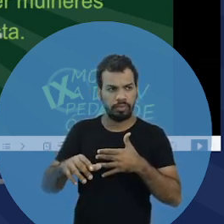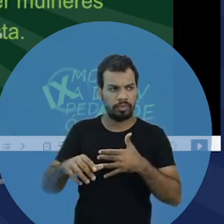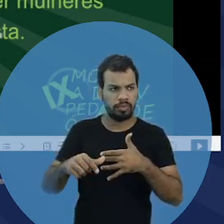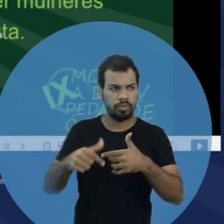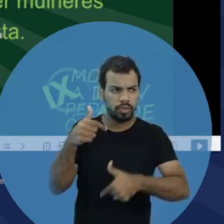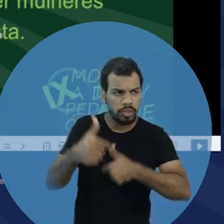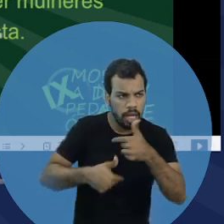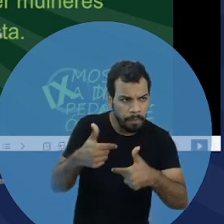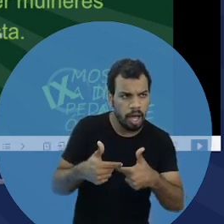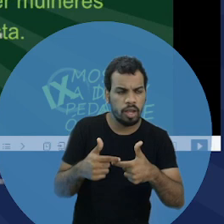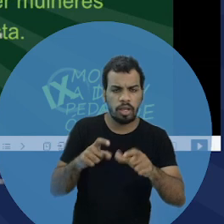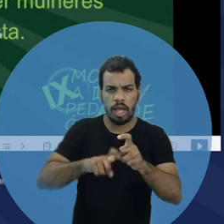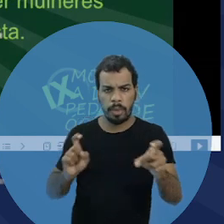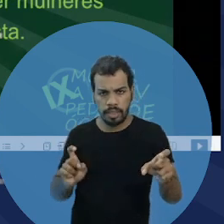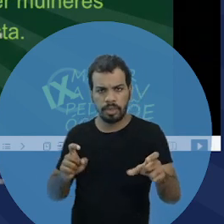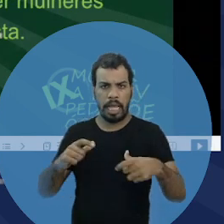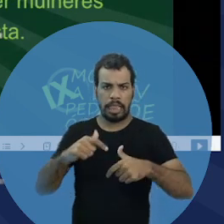numa